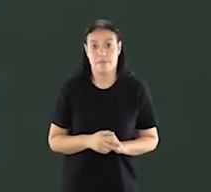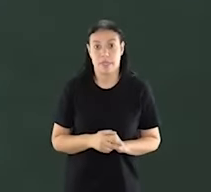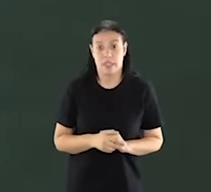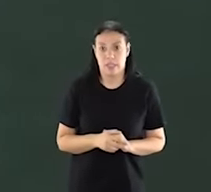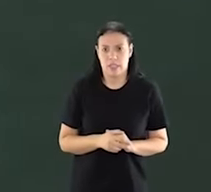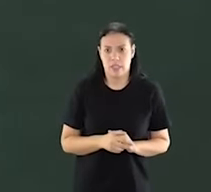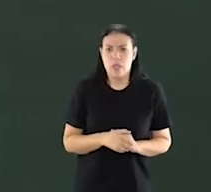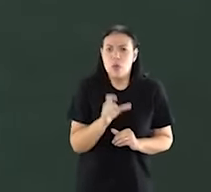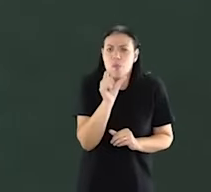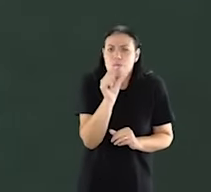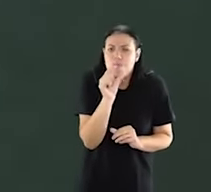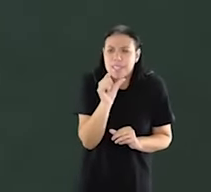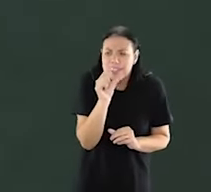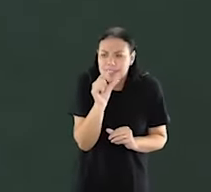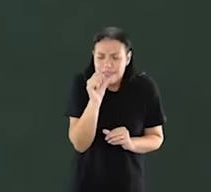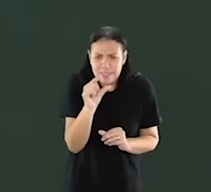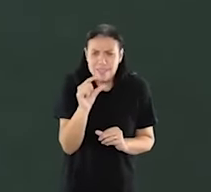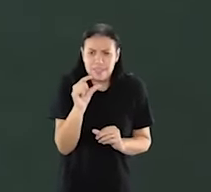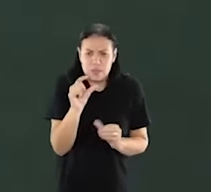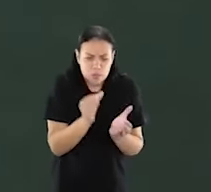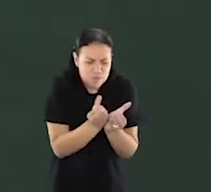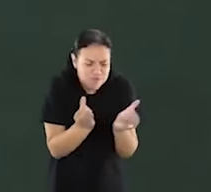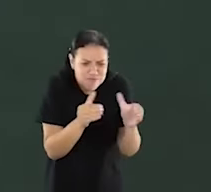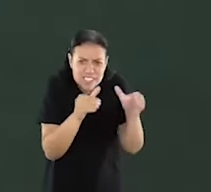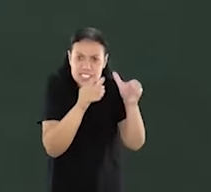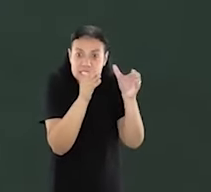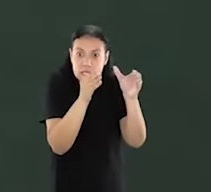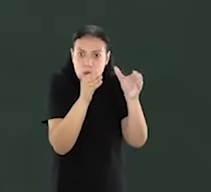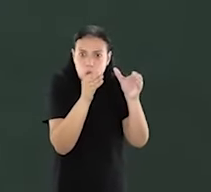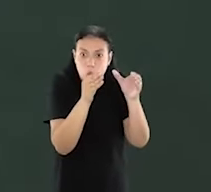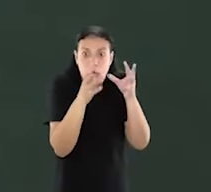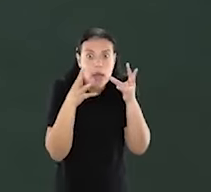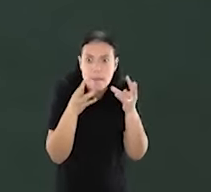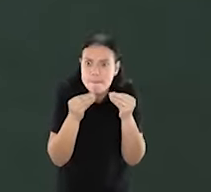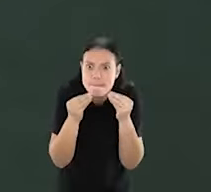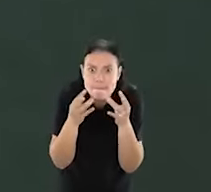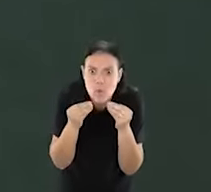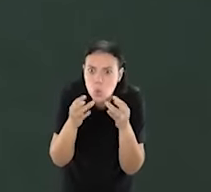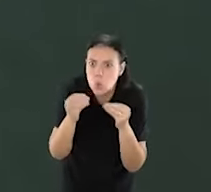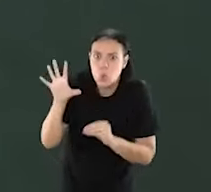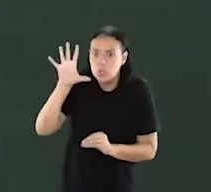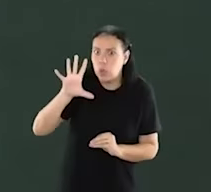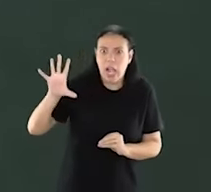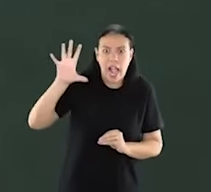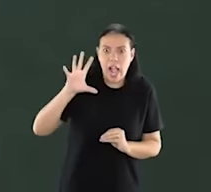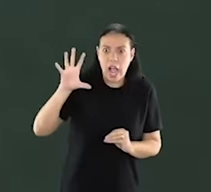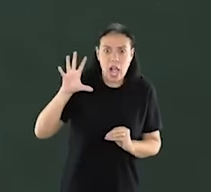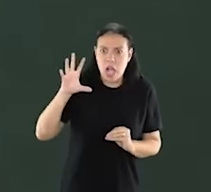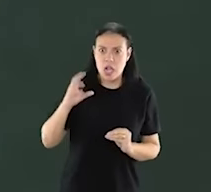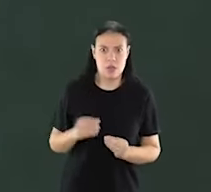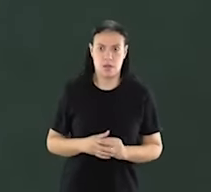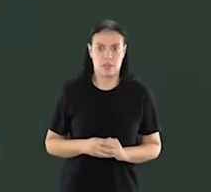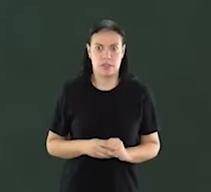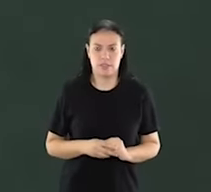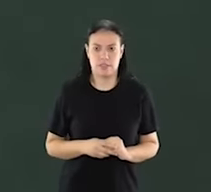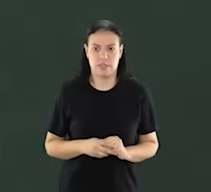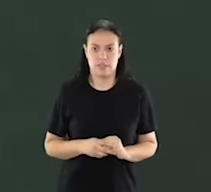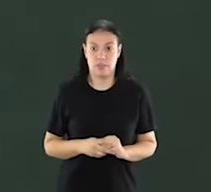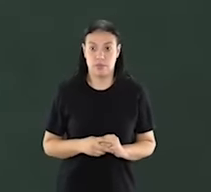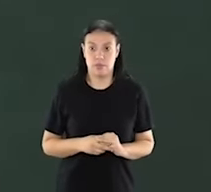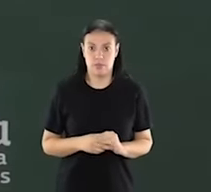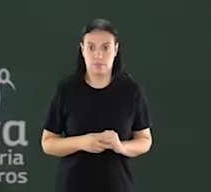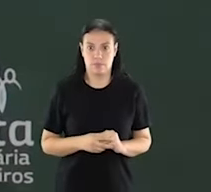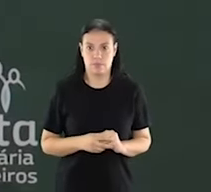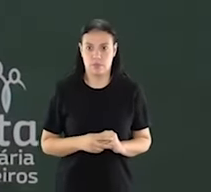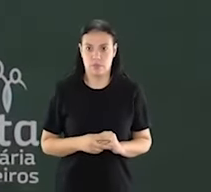pequeno frasco de menos de meio litro de perfume foi avaliado em mais de 300 denários. Ora, um denário